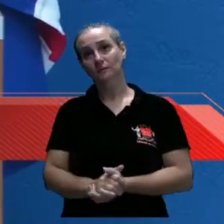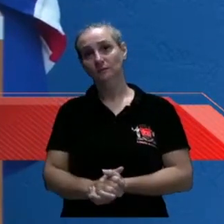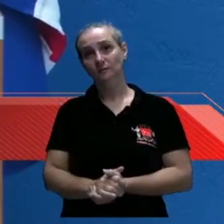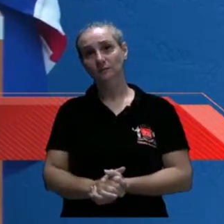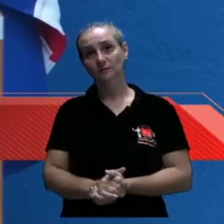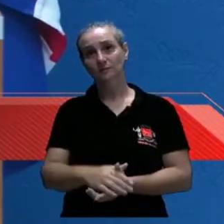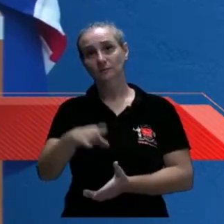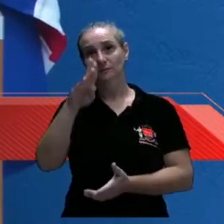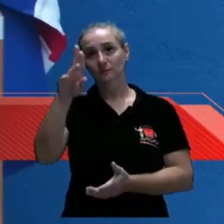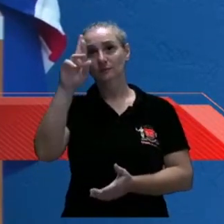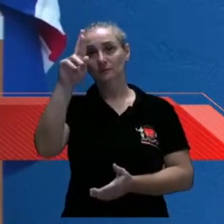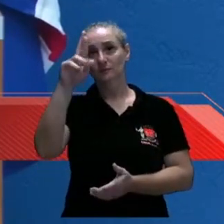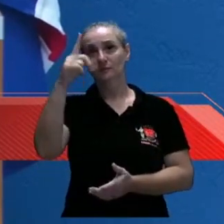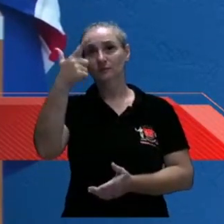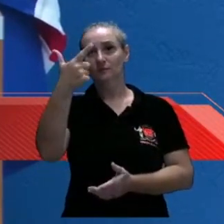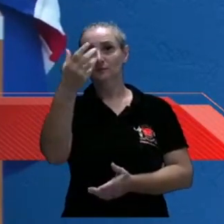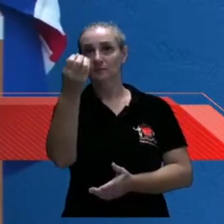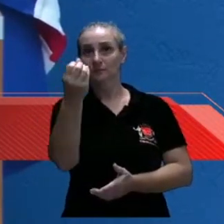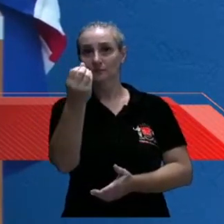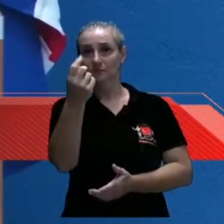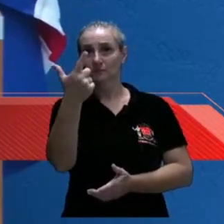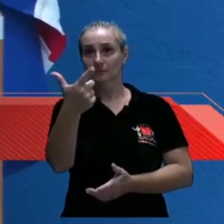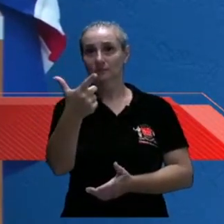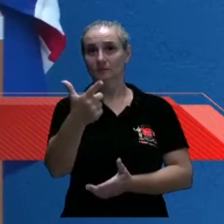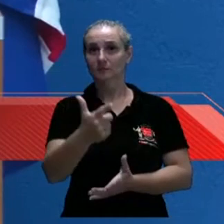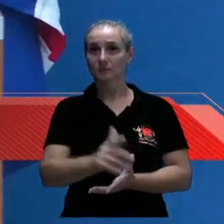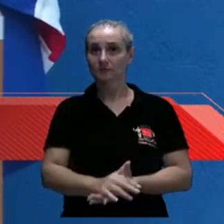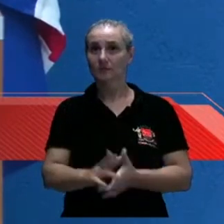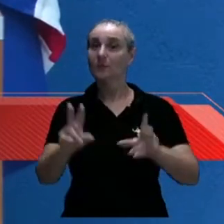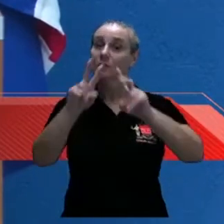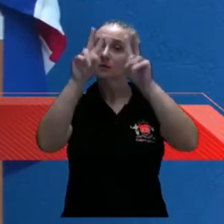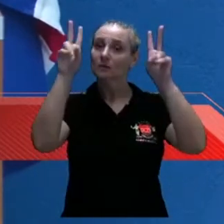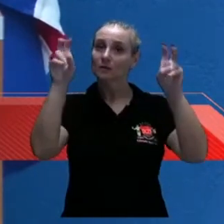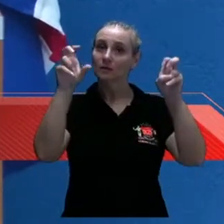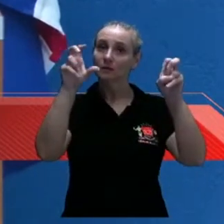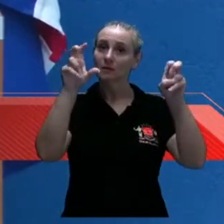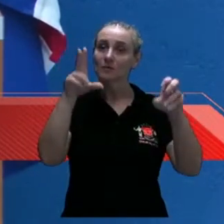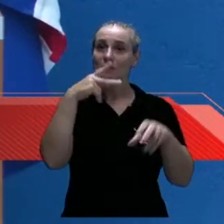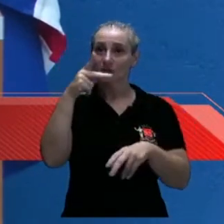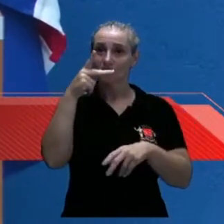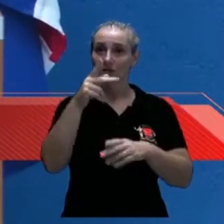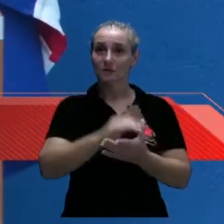da BR-262. Esse assunto foi levantado